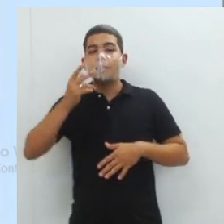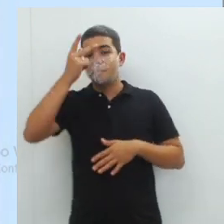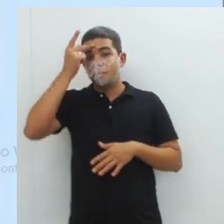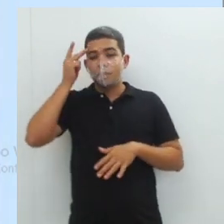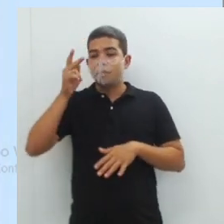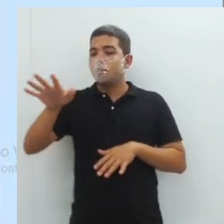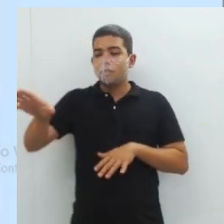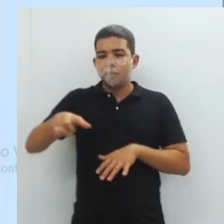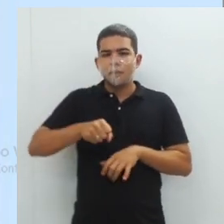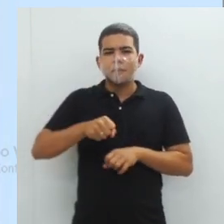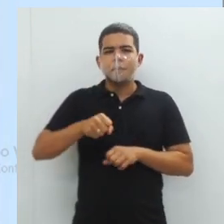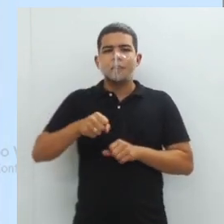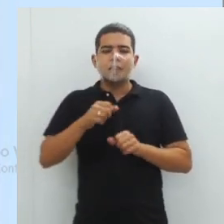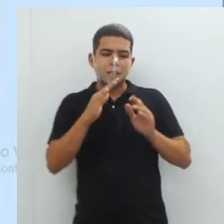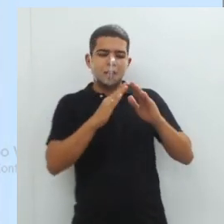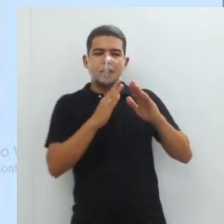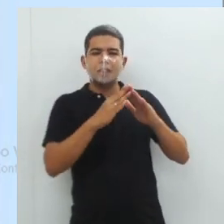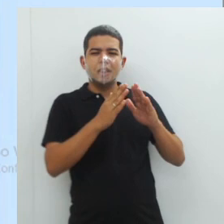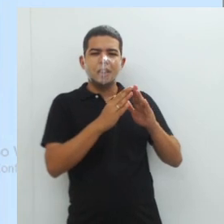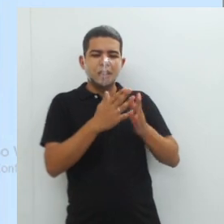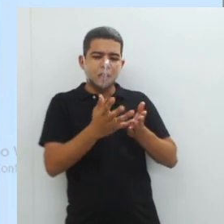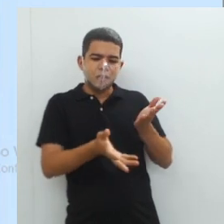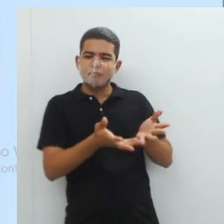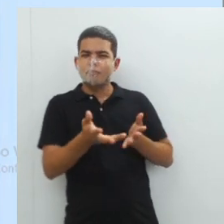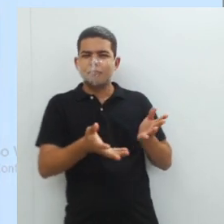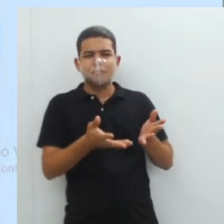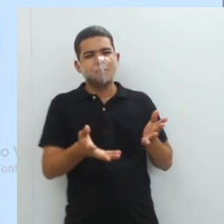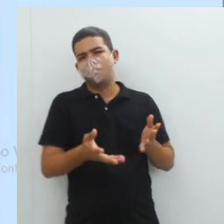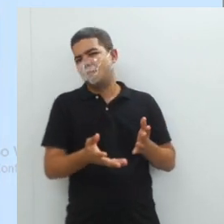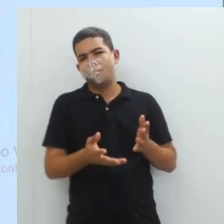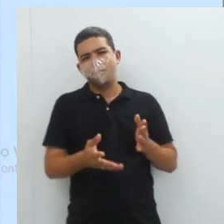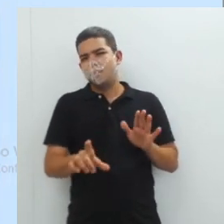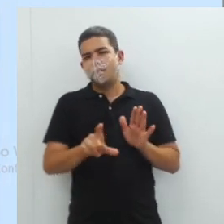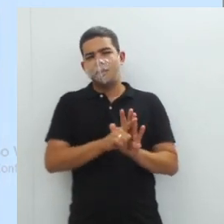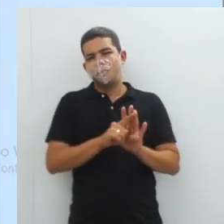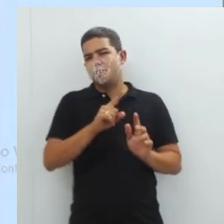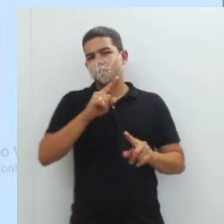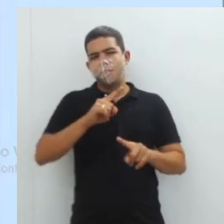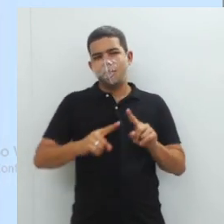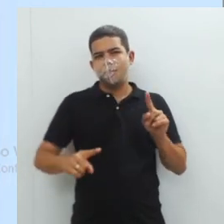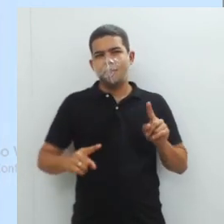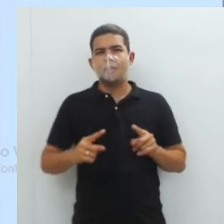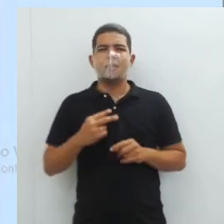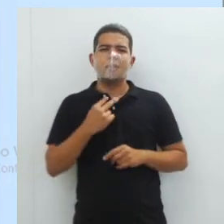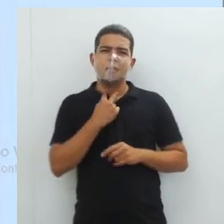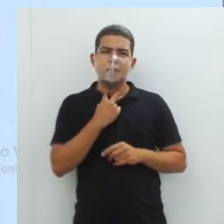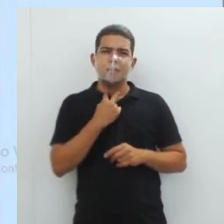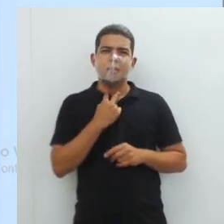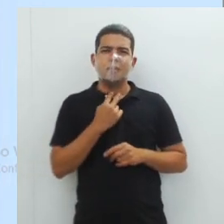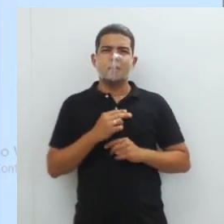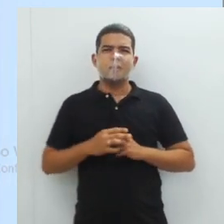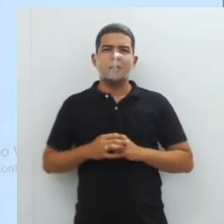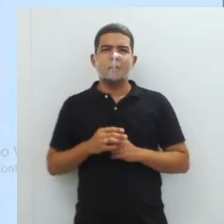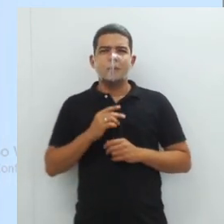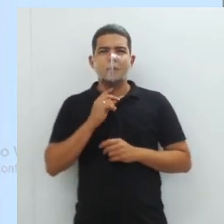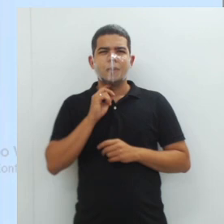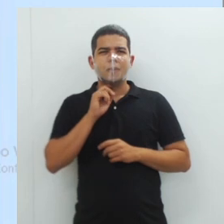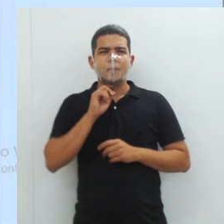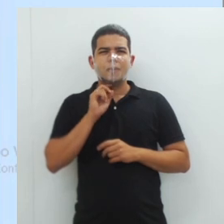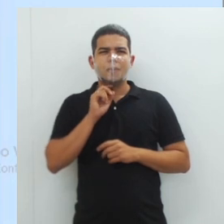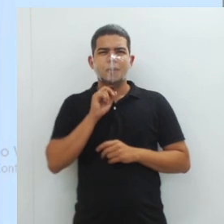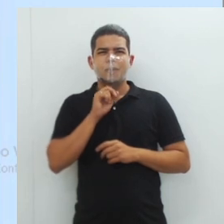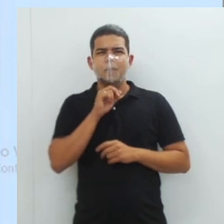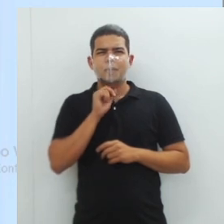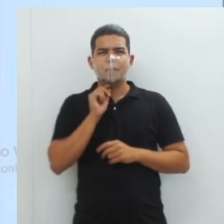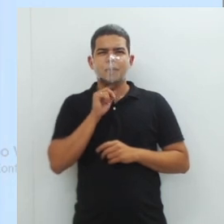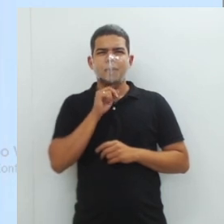como pet. Lembrando que isso é um processo que é ilegal, o animal silvestre não deve estar sendo tido como pet.